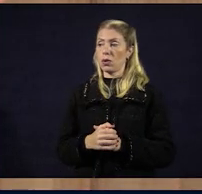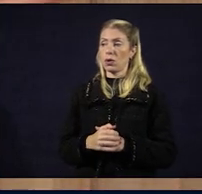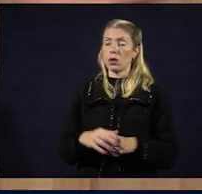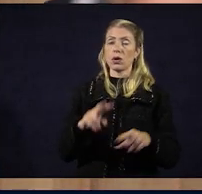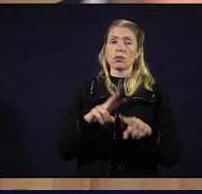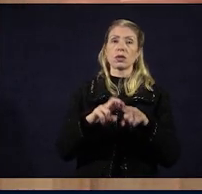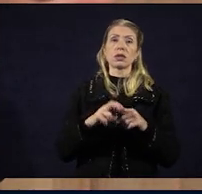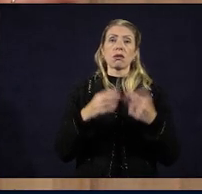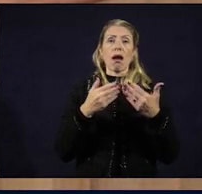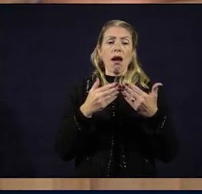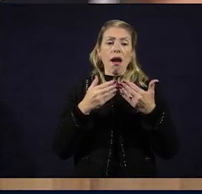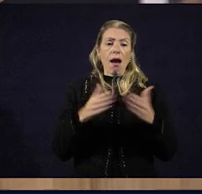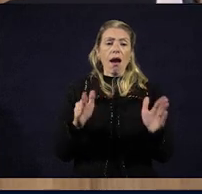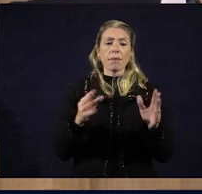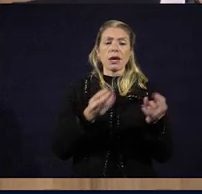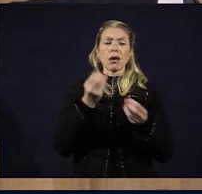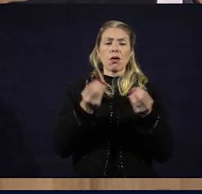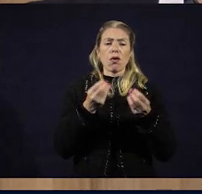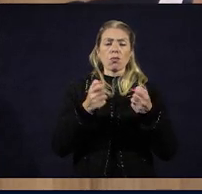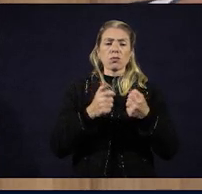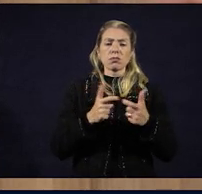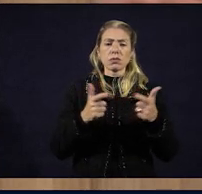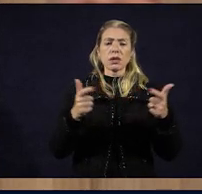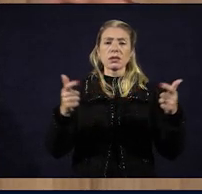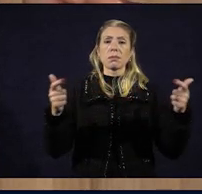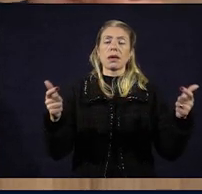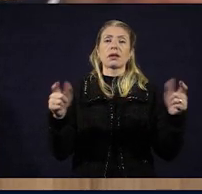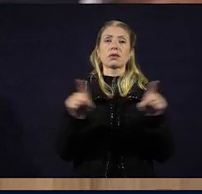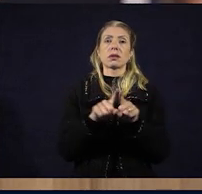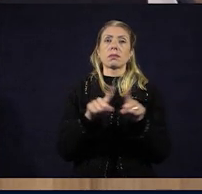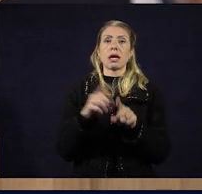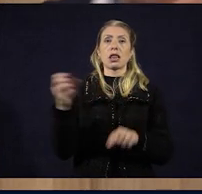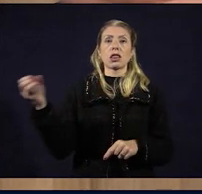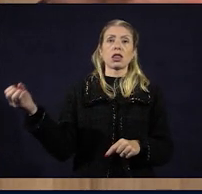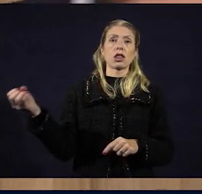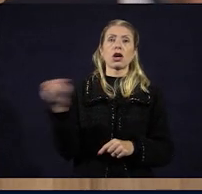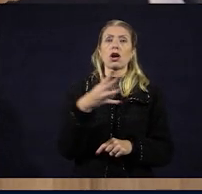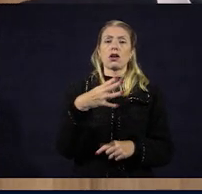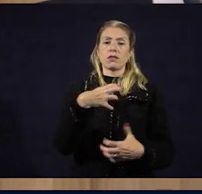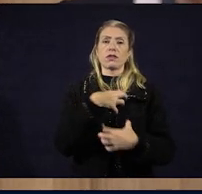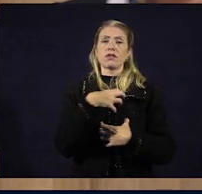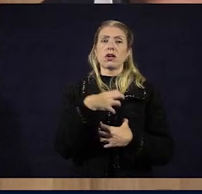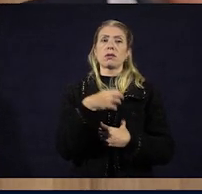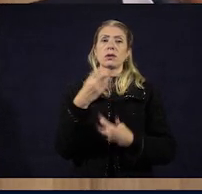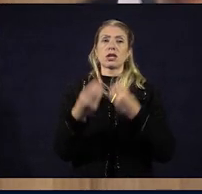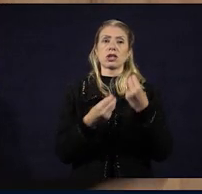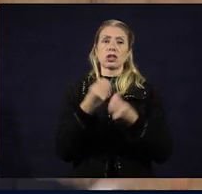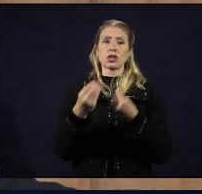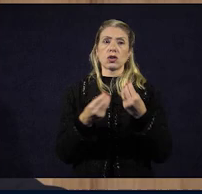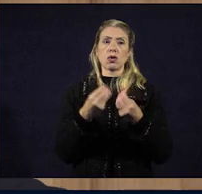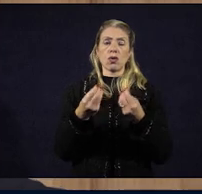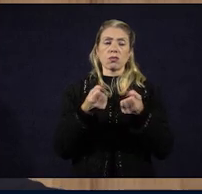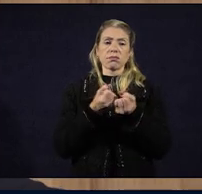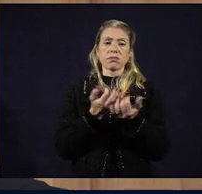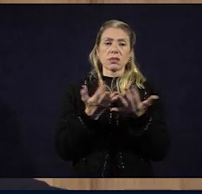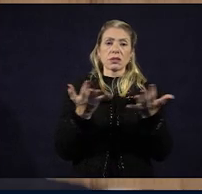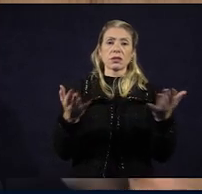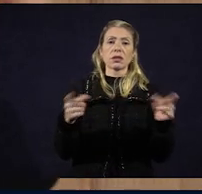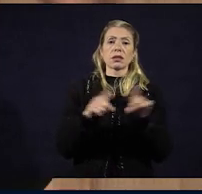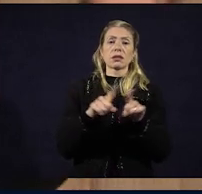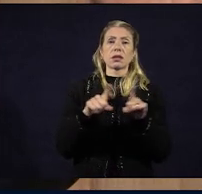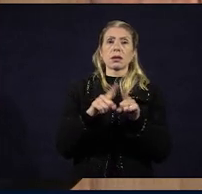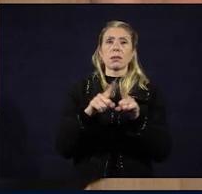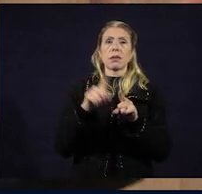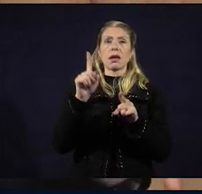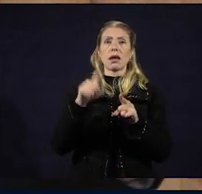abrindo um set de avenidas de crescimento de novas novas formas de se fundiar é que